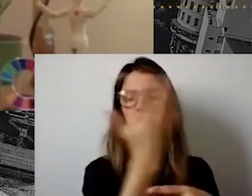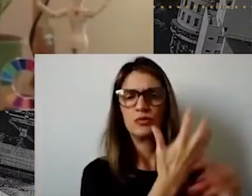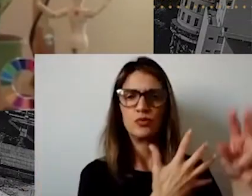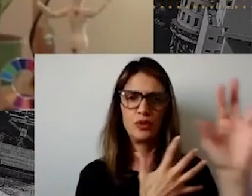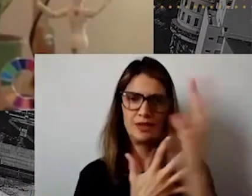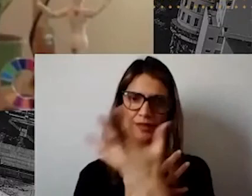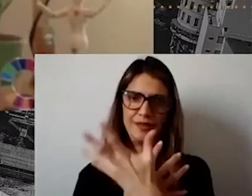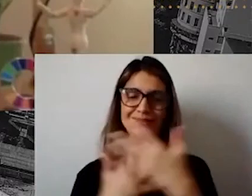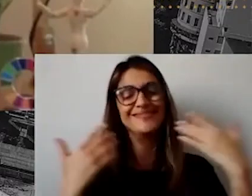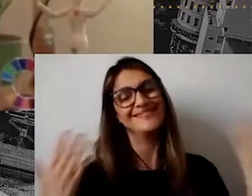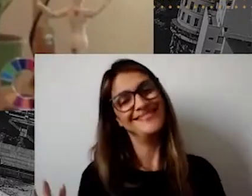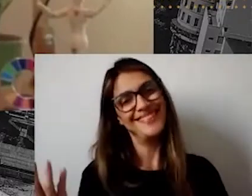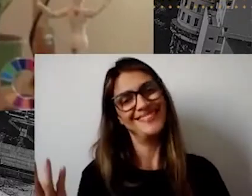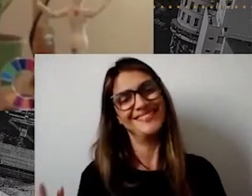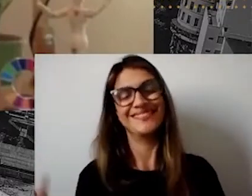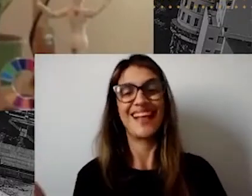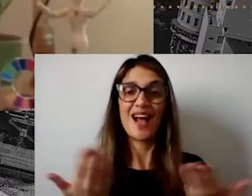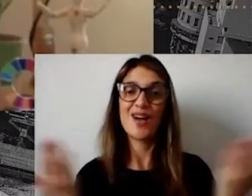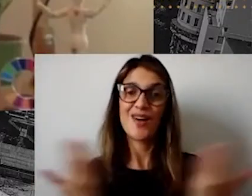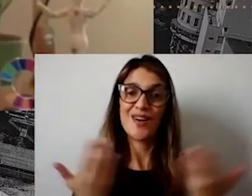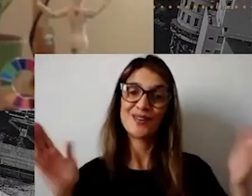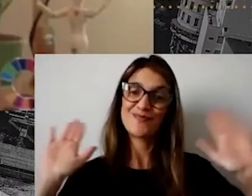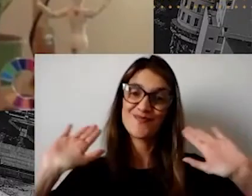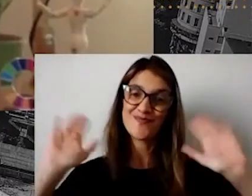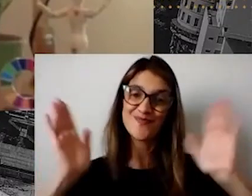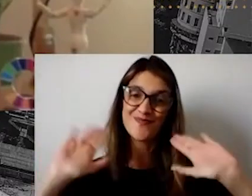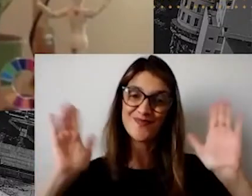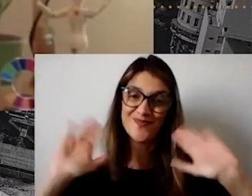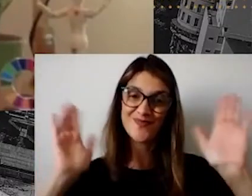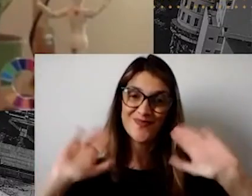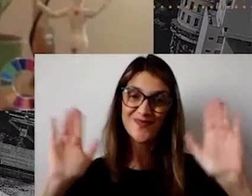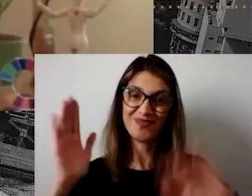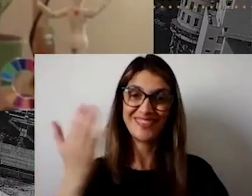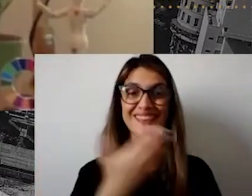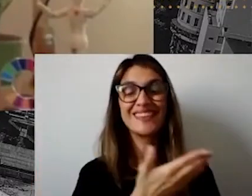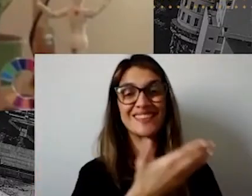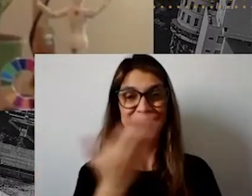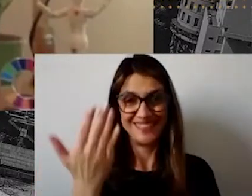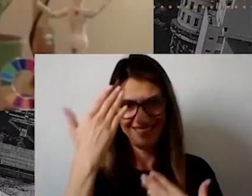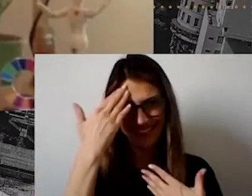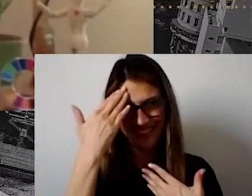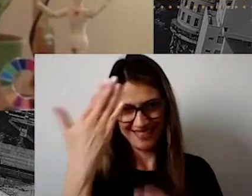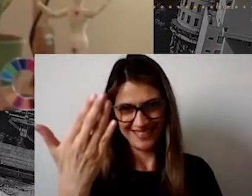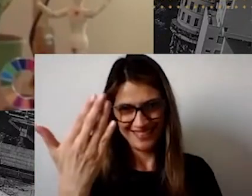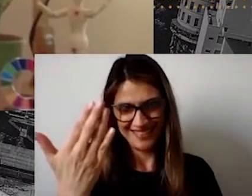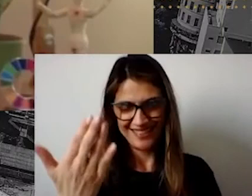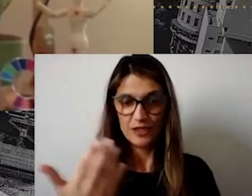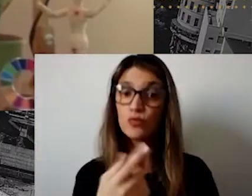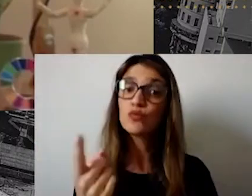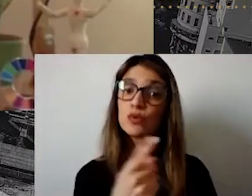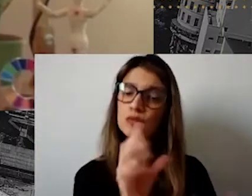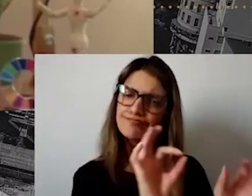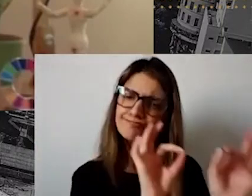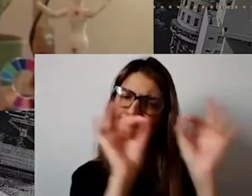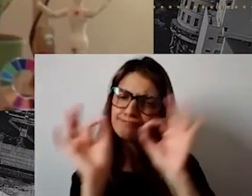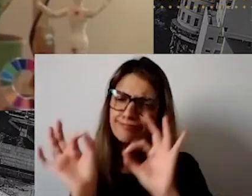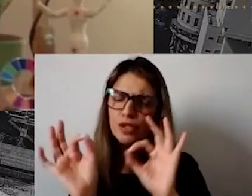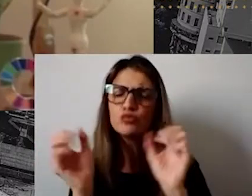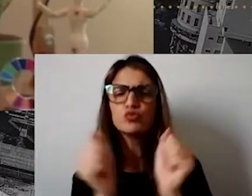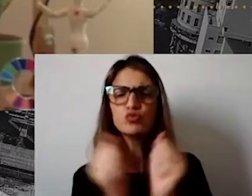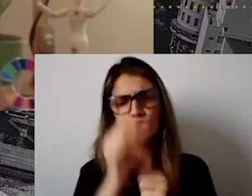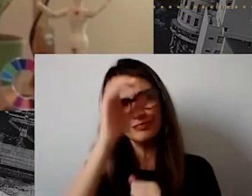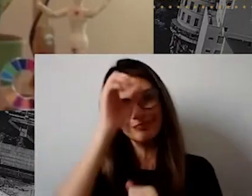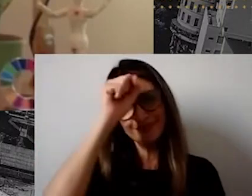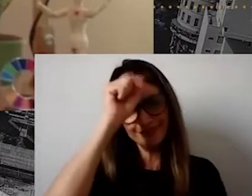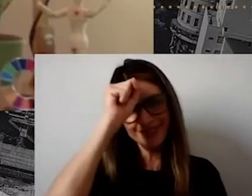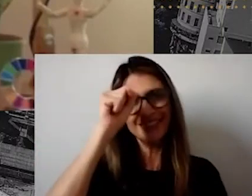gente. Eu me despeço por aqui de cada um de vocês, agradeço a companhia, agradeço o aprendizado e agradeço em